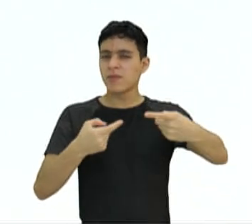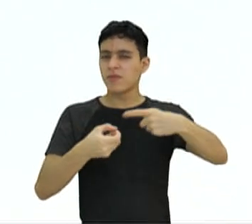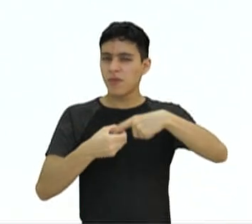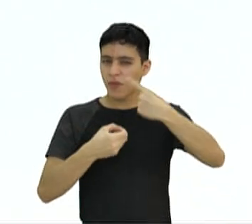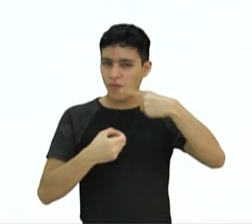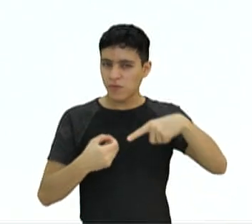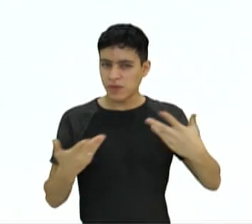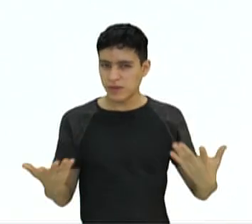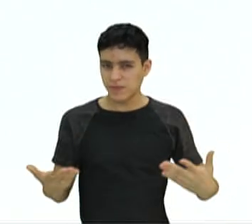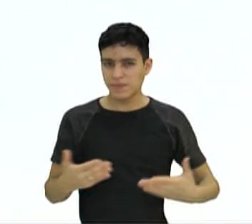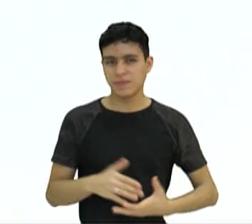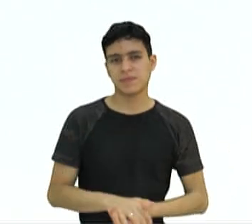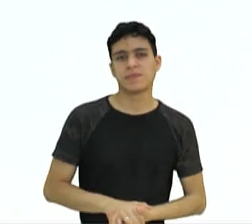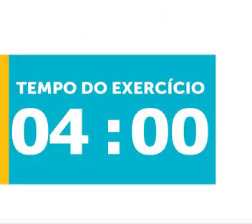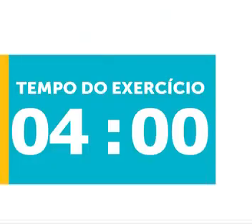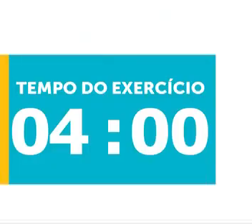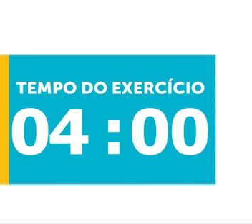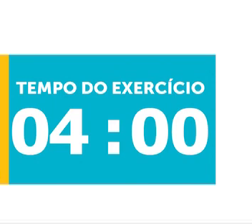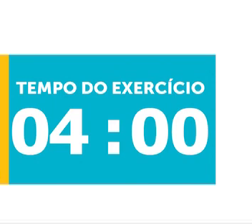conferindo.